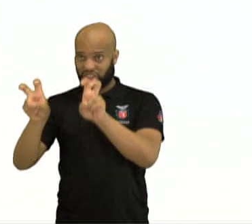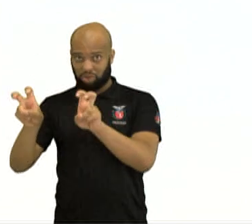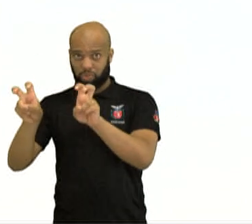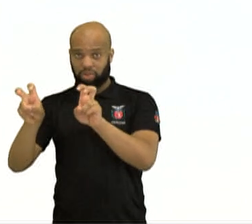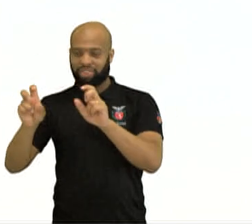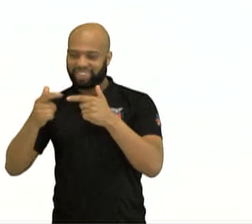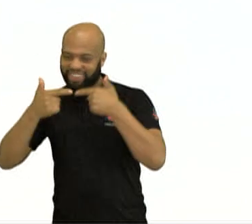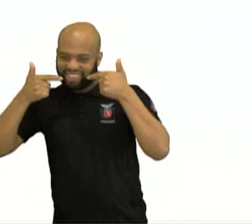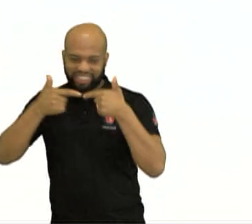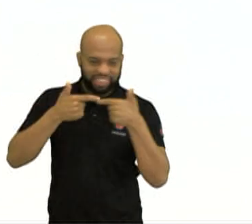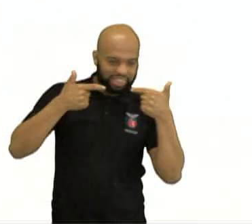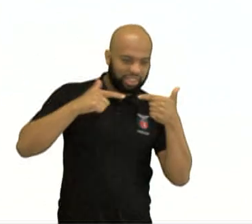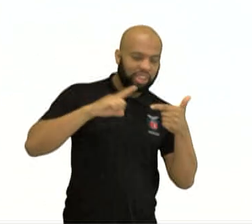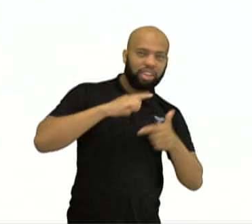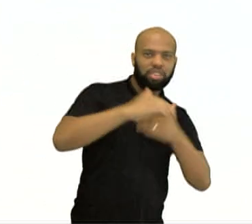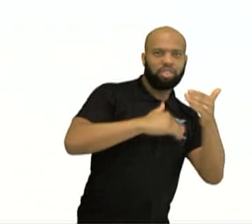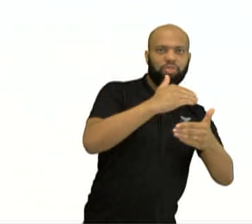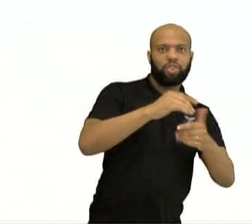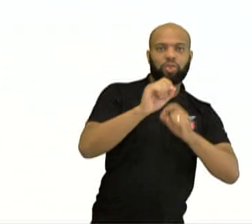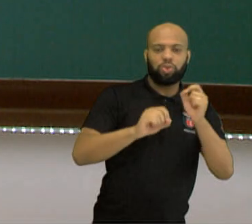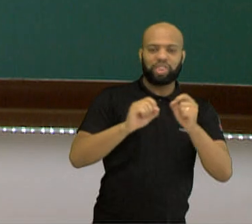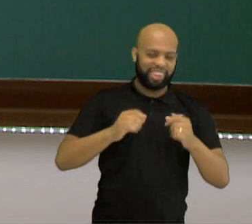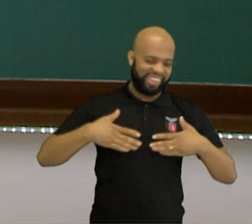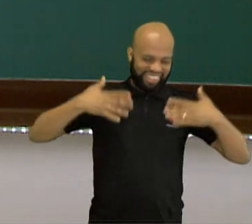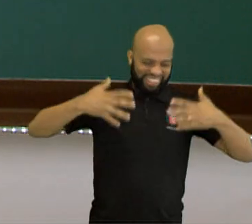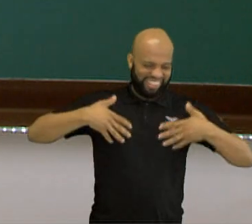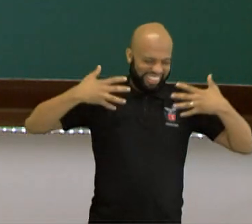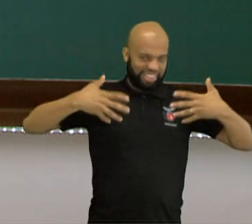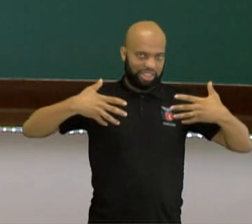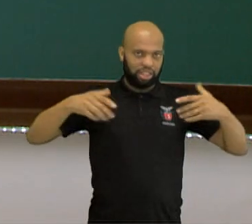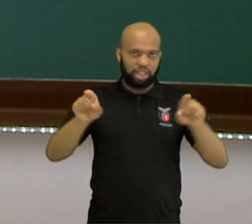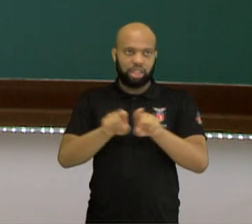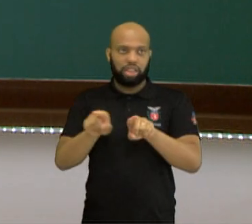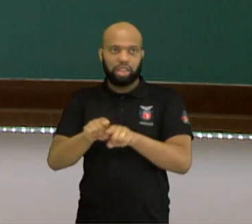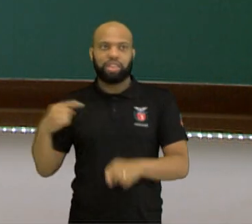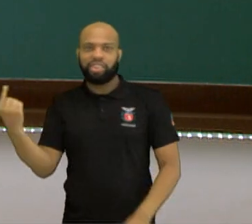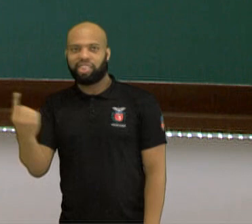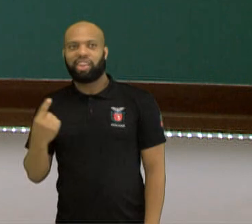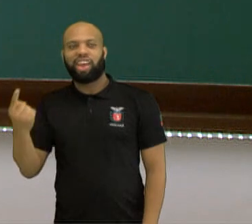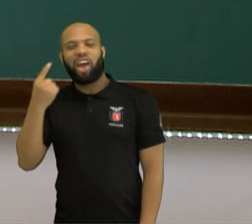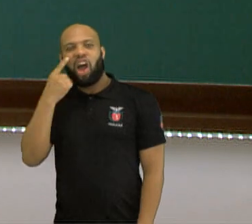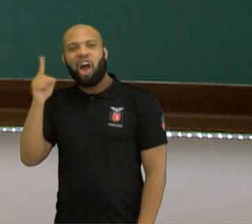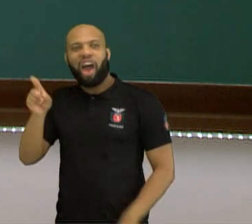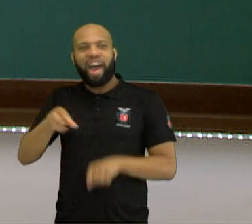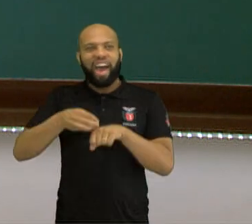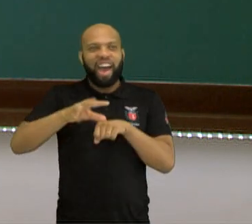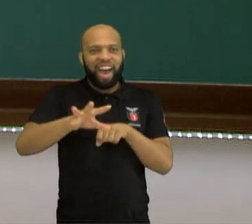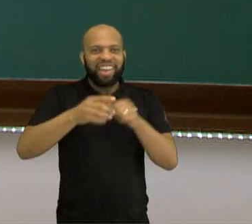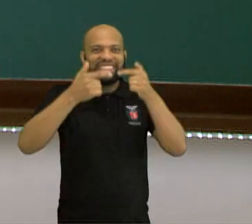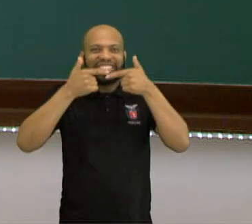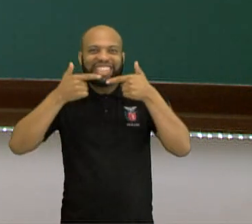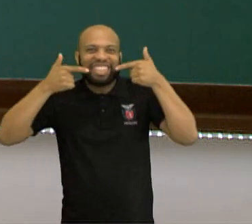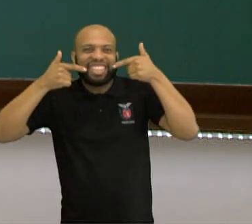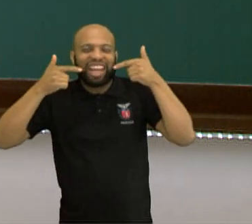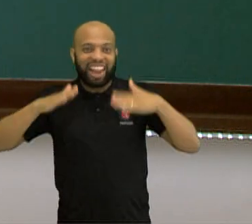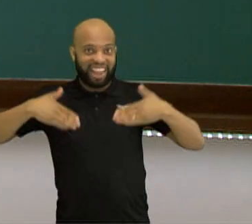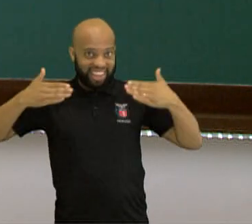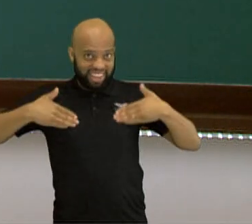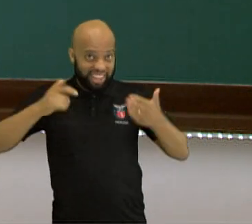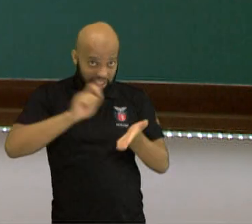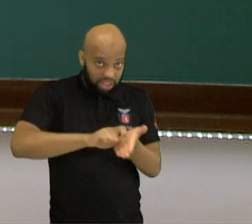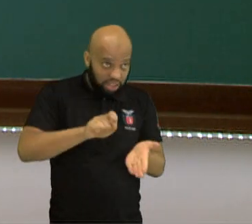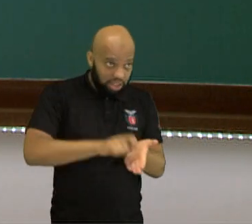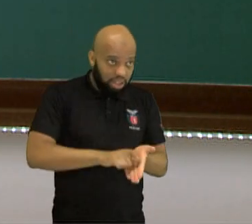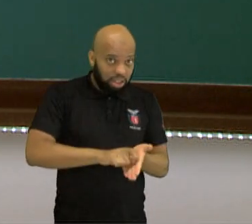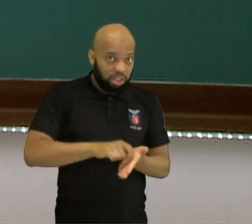o desenvolvimento é alegria e isolamento. Aqui, ó, dica, alegria. Tá anotando aí quando você